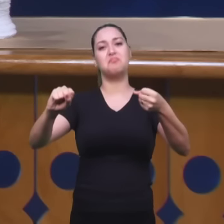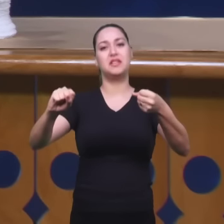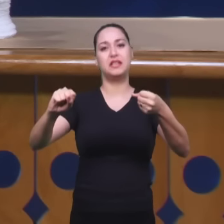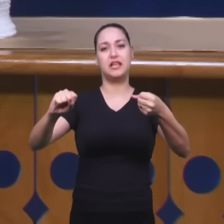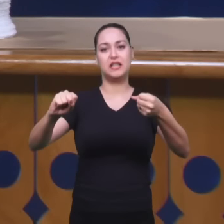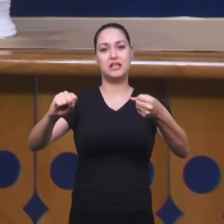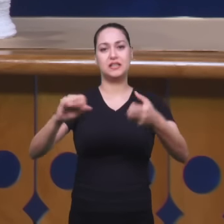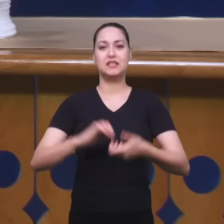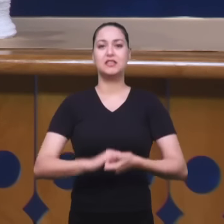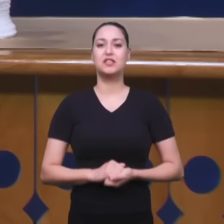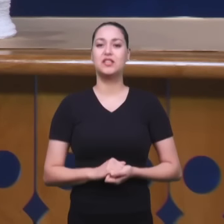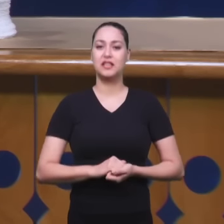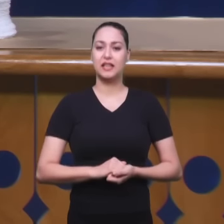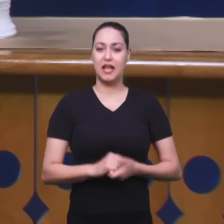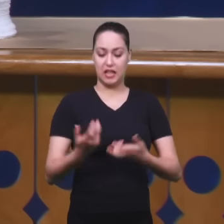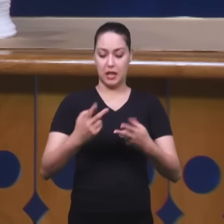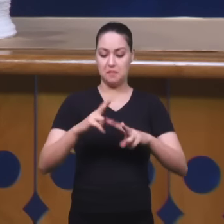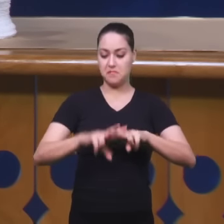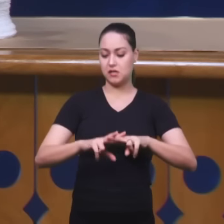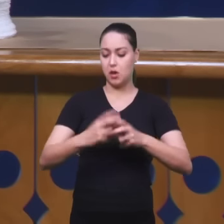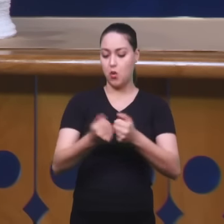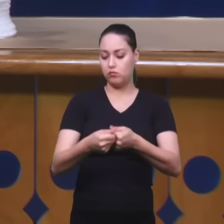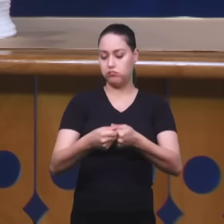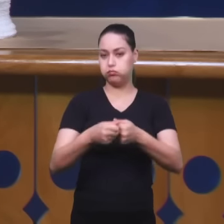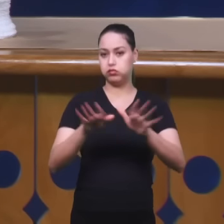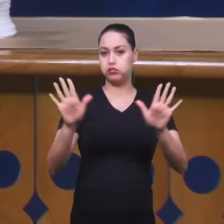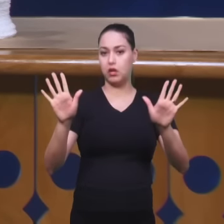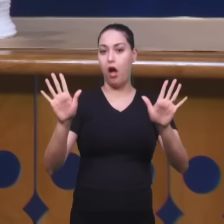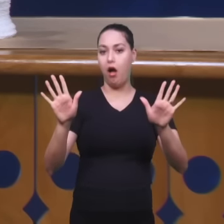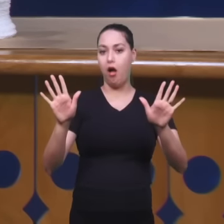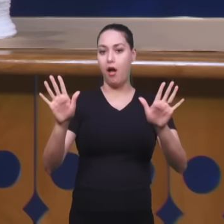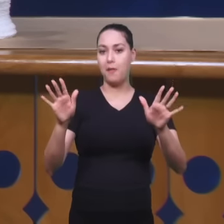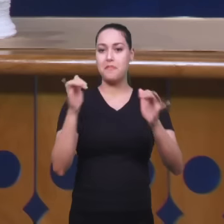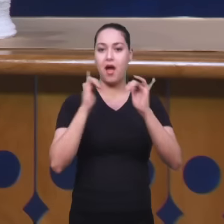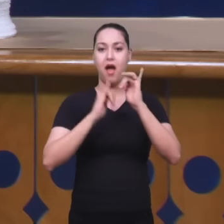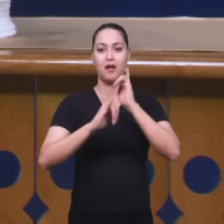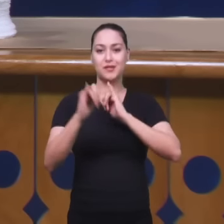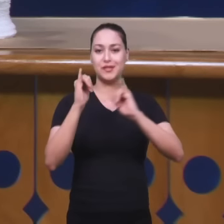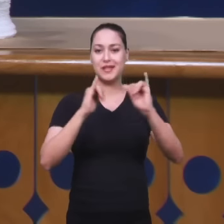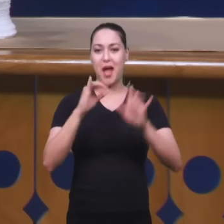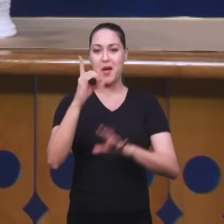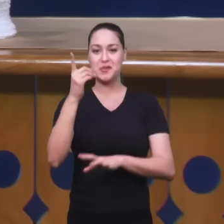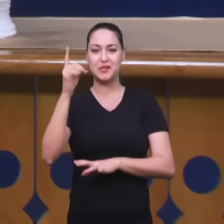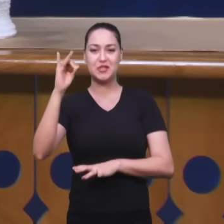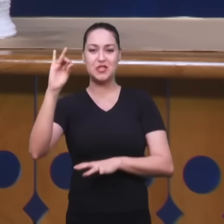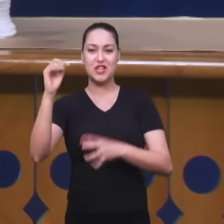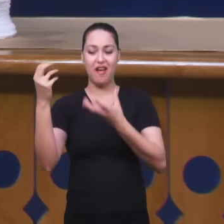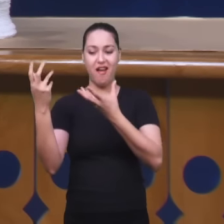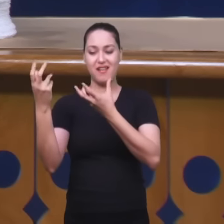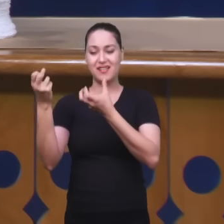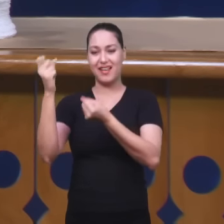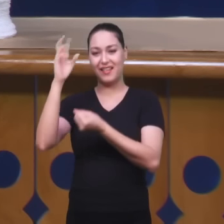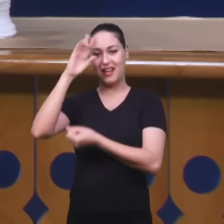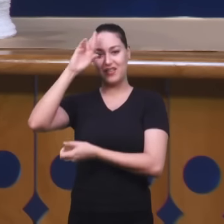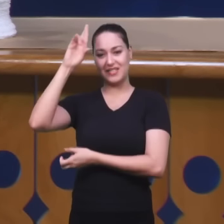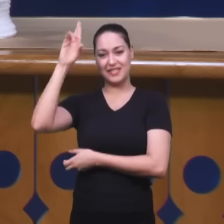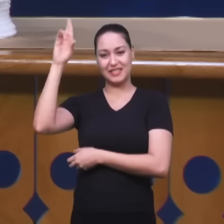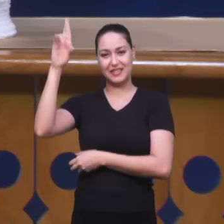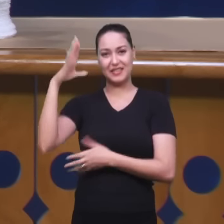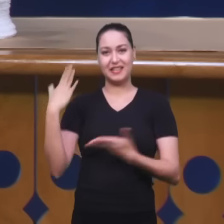abertura De prisão Aos presos Para anunciar O dia aceitável Do Senhor Hoje Meu querido